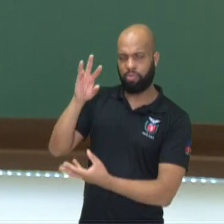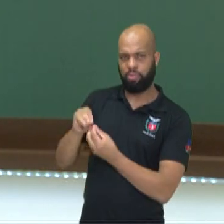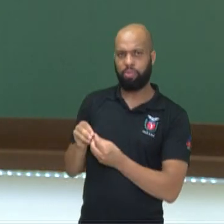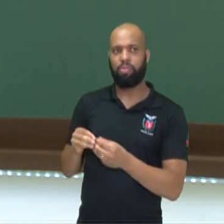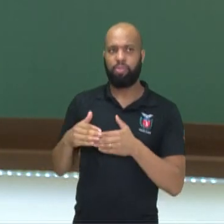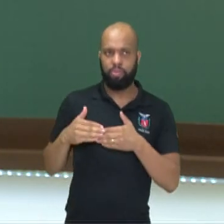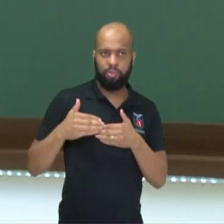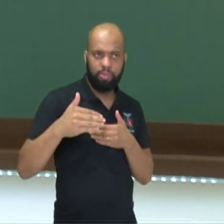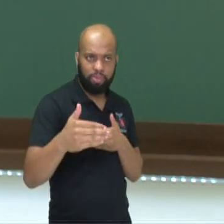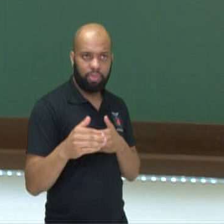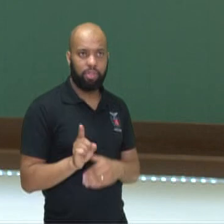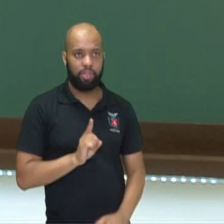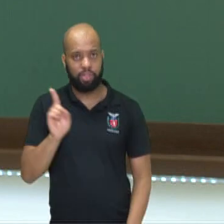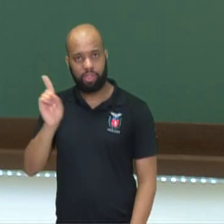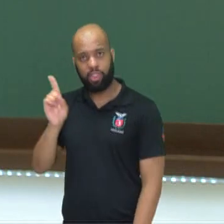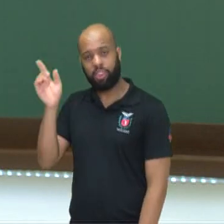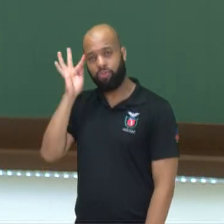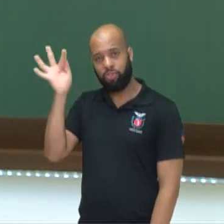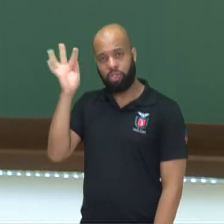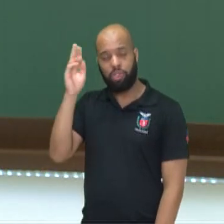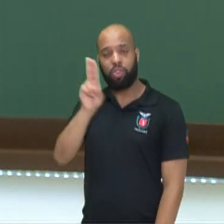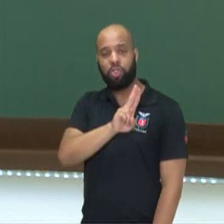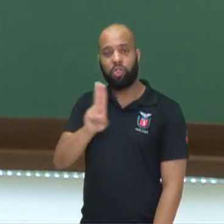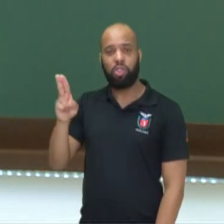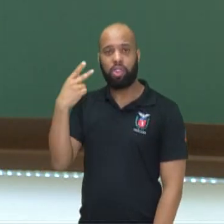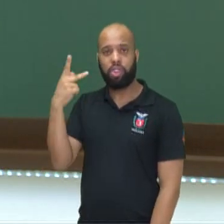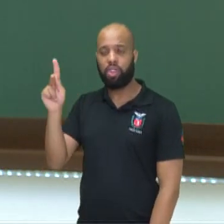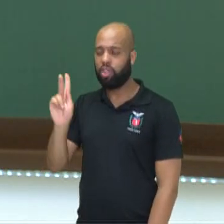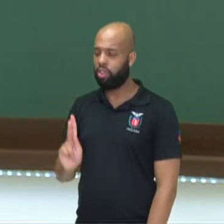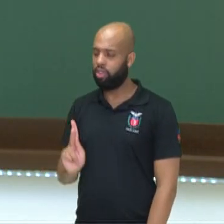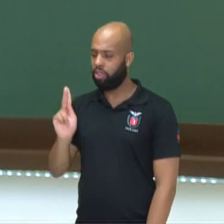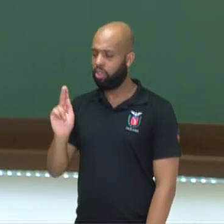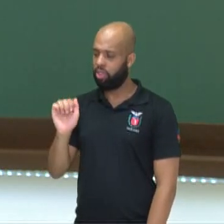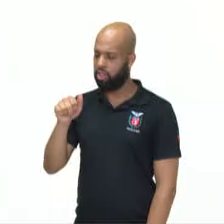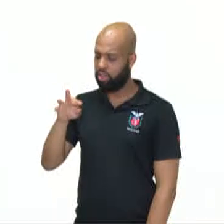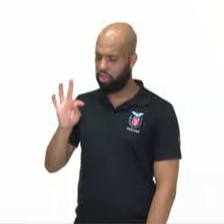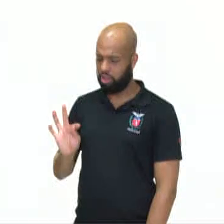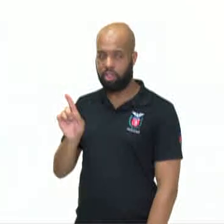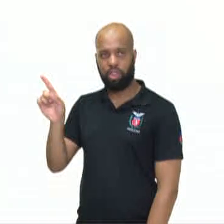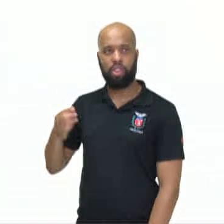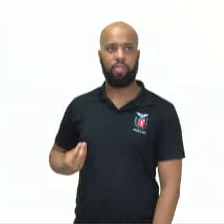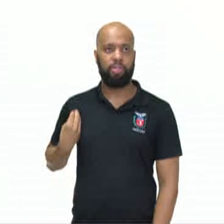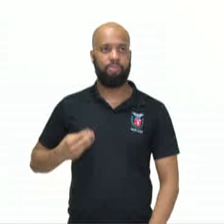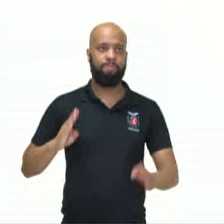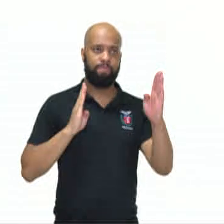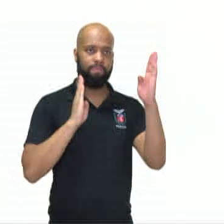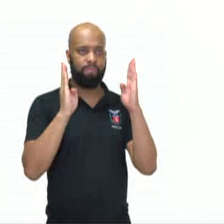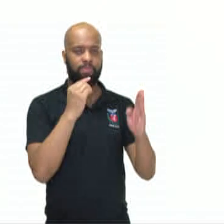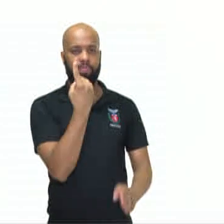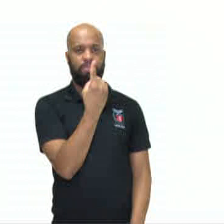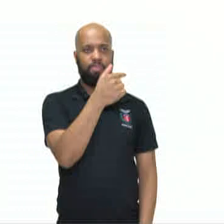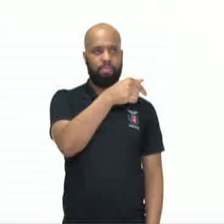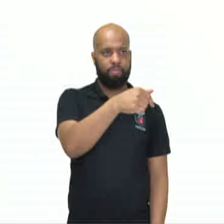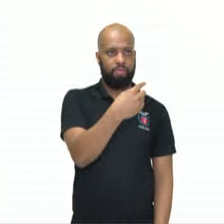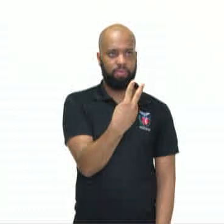a partir desse filósofo aqui, Immanuel Kant. Kant viveu entre 1724